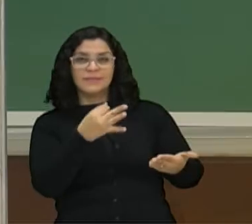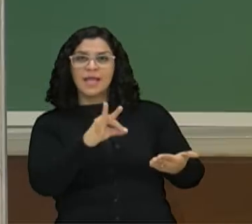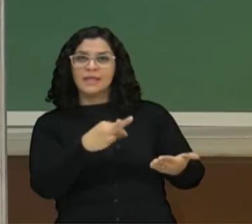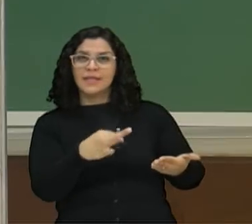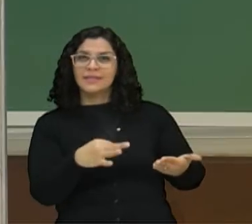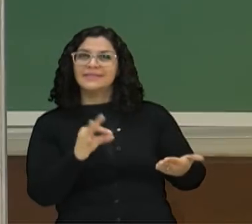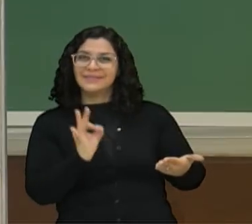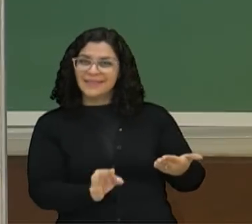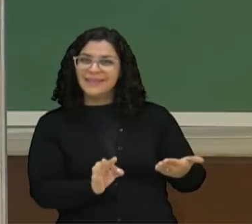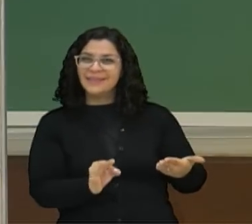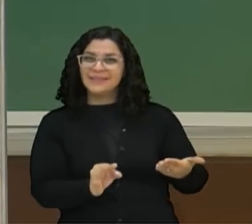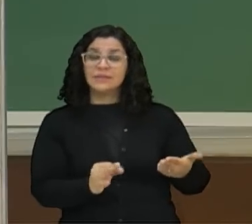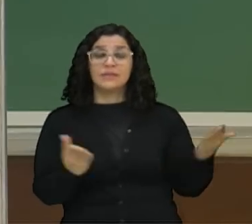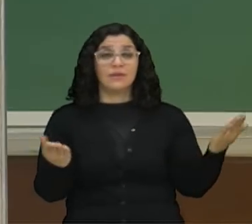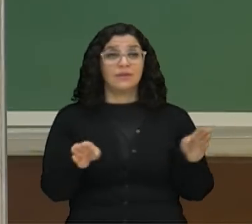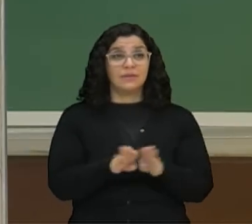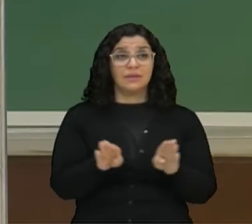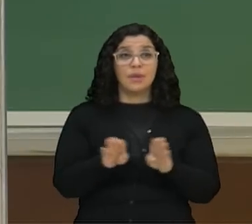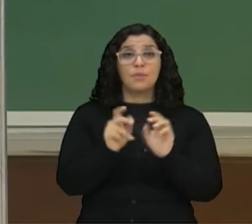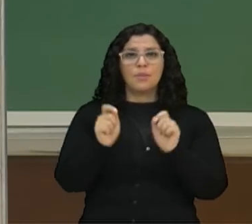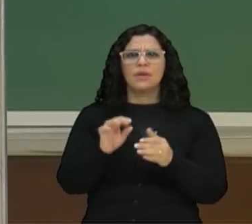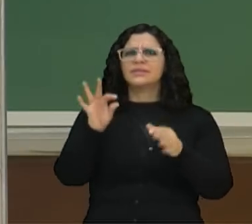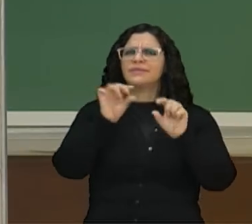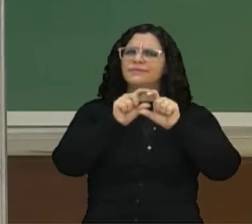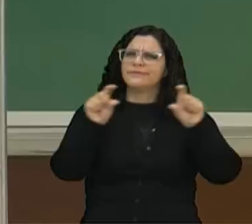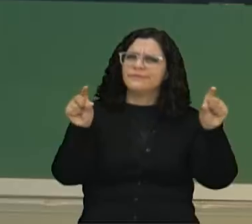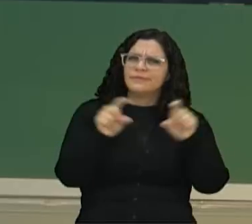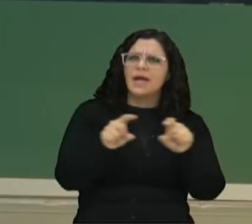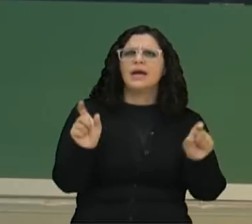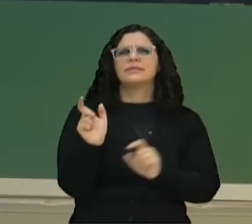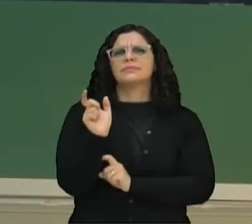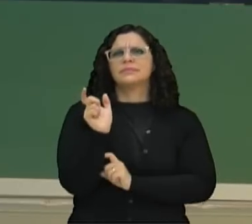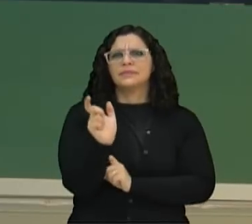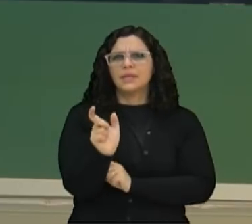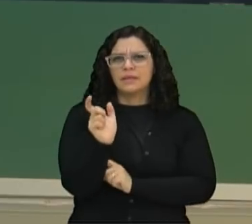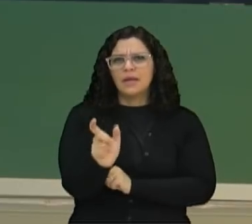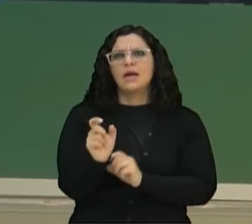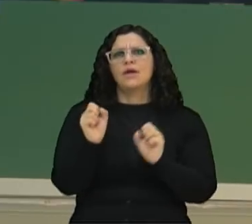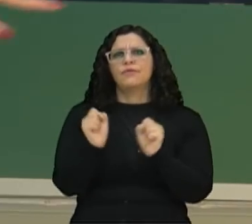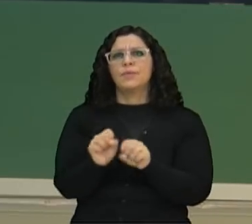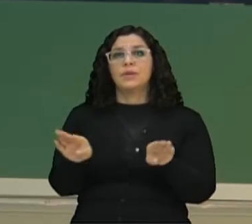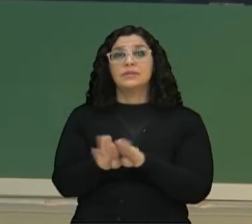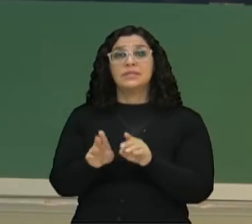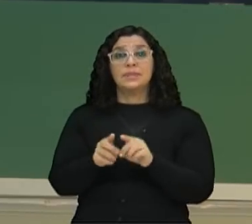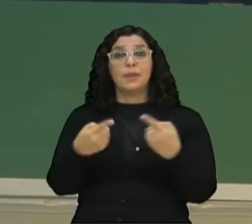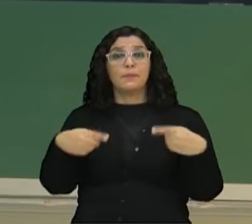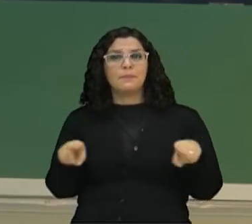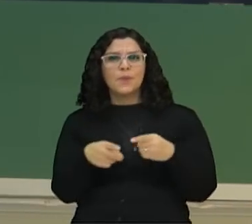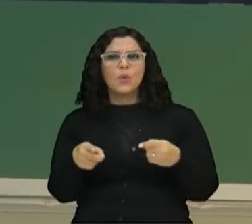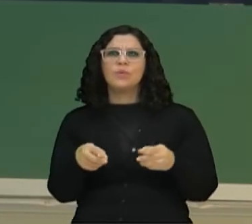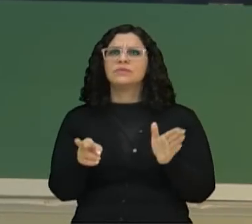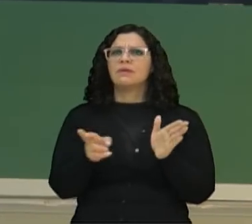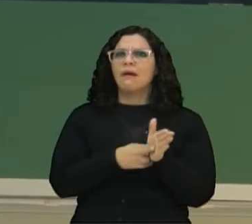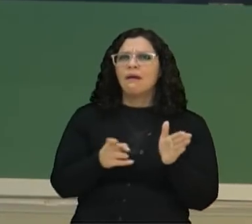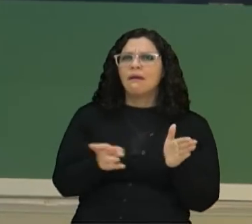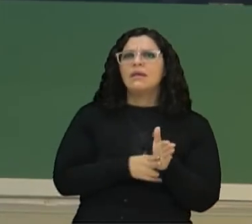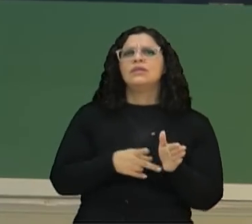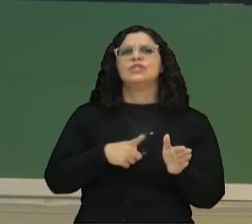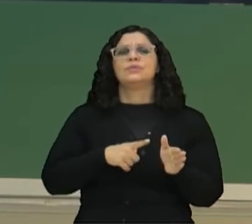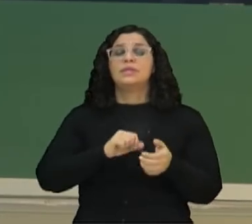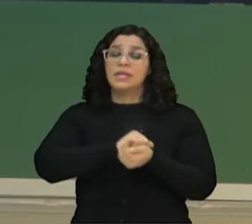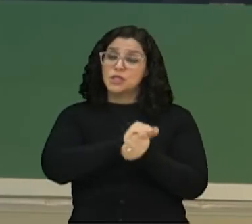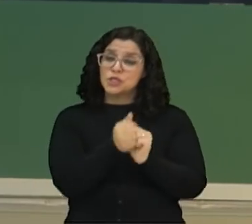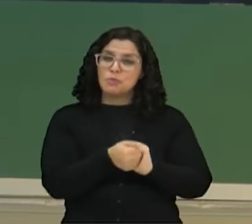por todos os pontos. E aqui pode ser frases, pode ser palavras, pode ser ritmos, pode ser outras coisas,